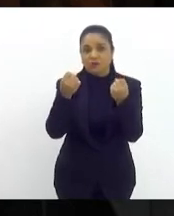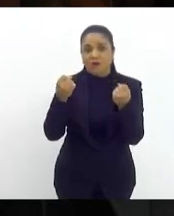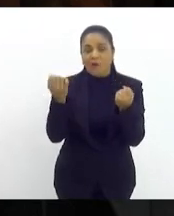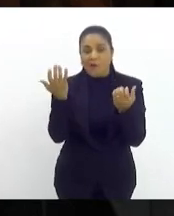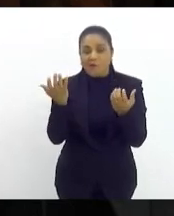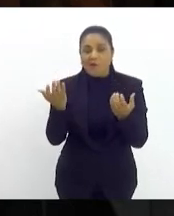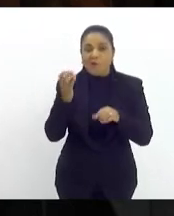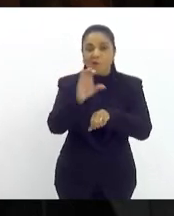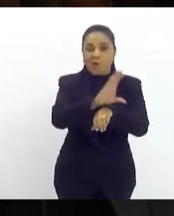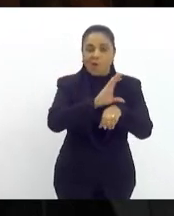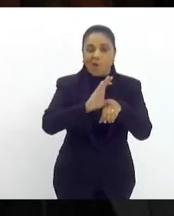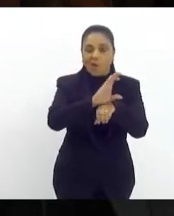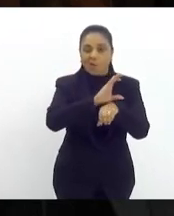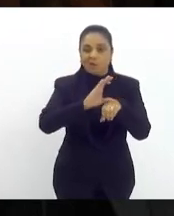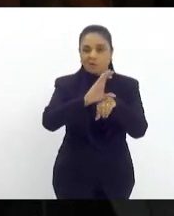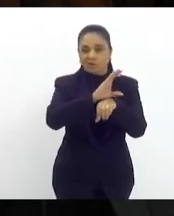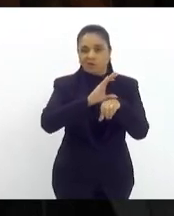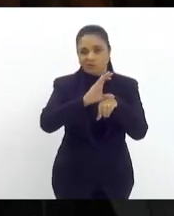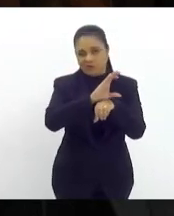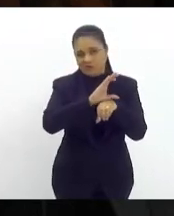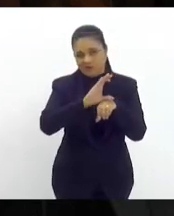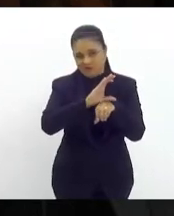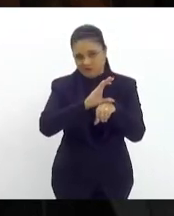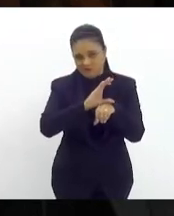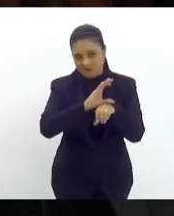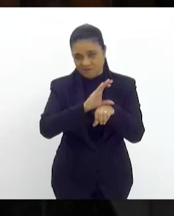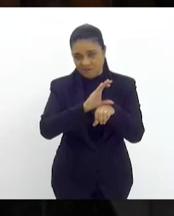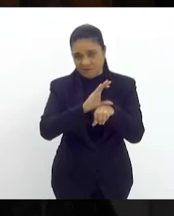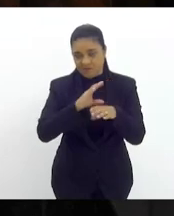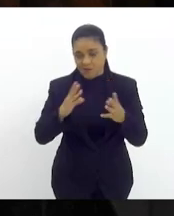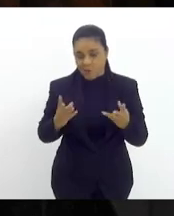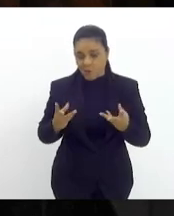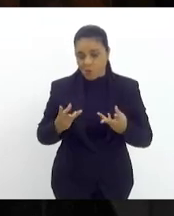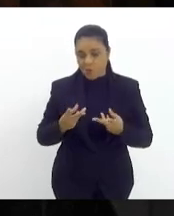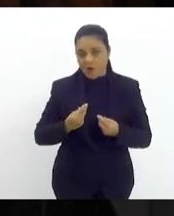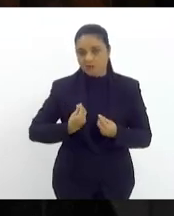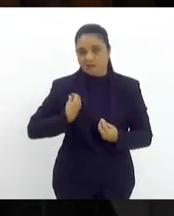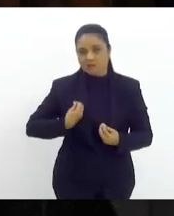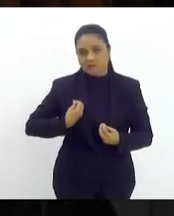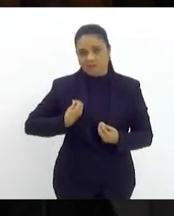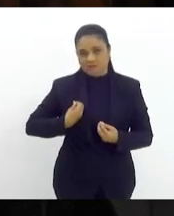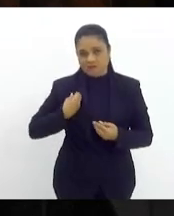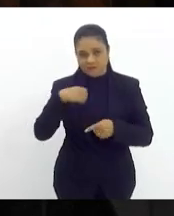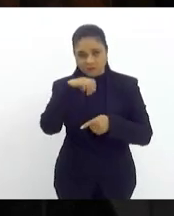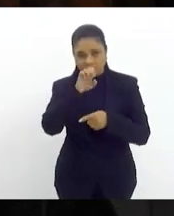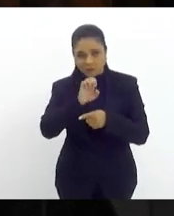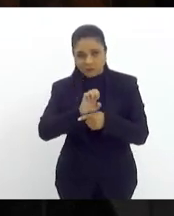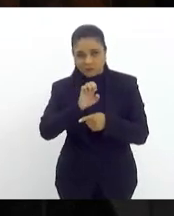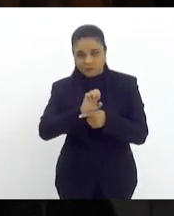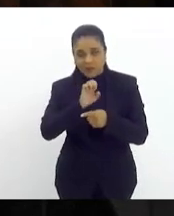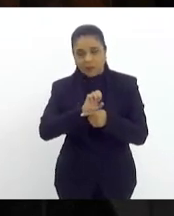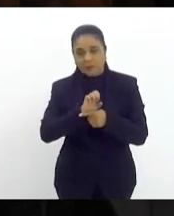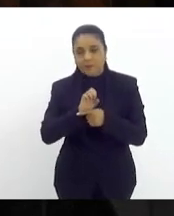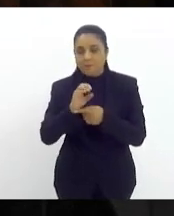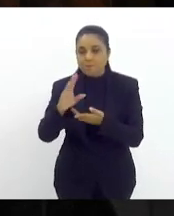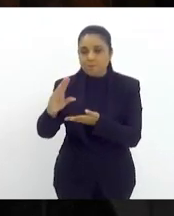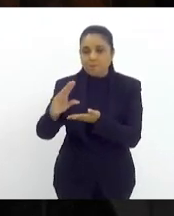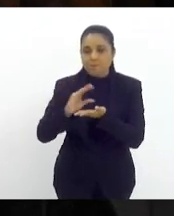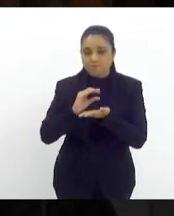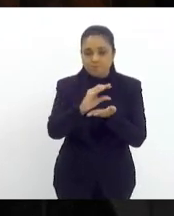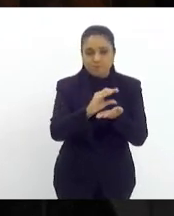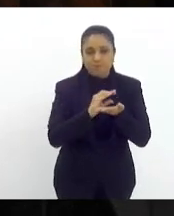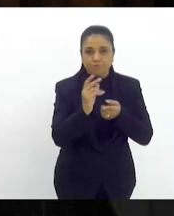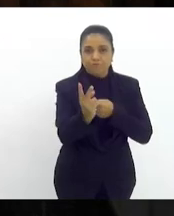a qualidade de vida desses estados que tomaram empréstimo aliás